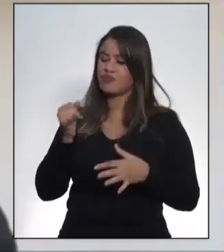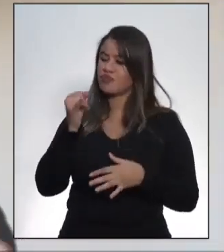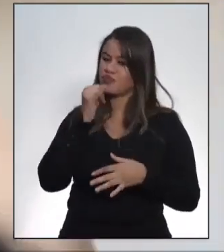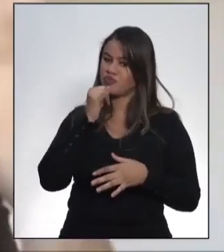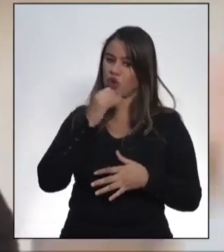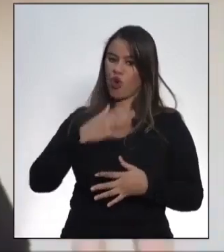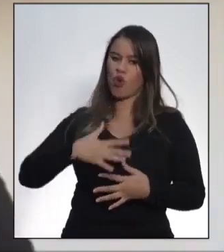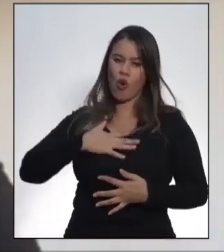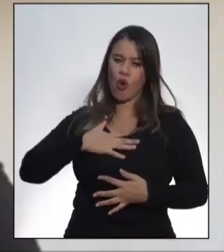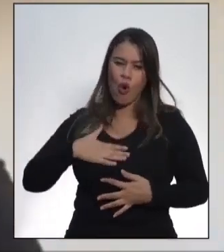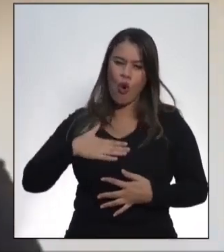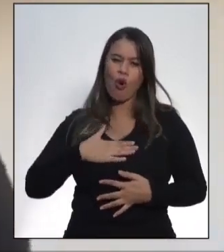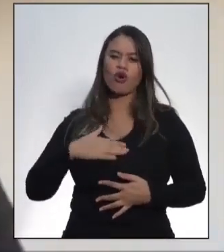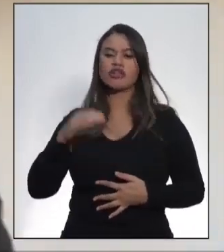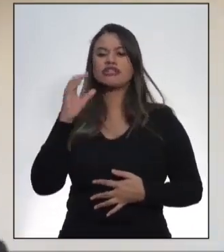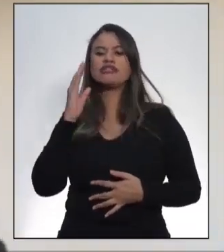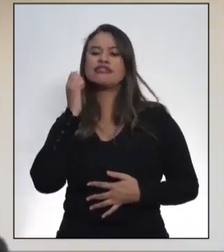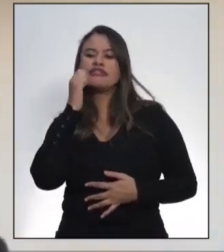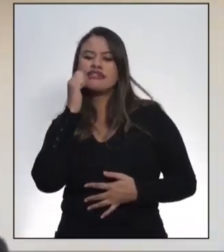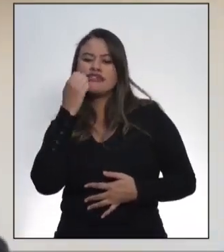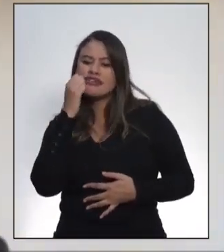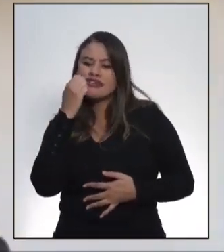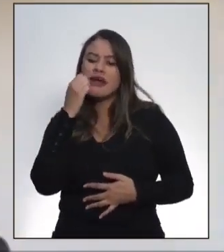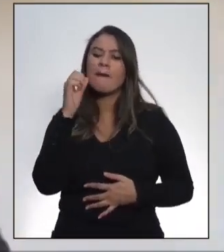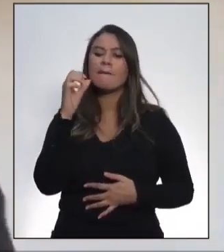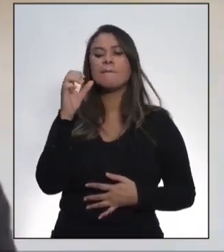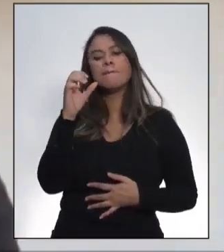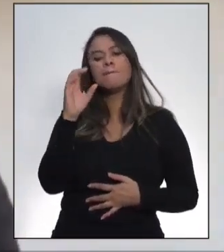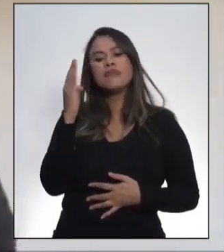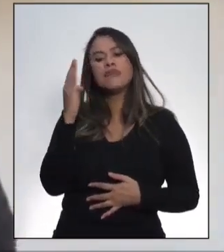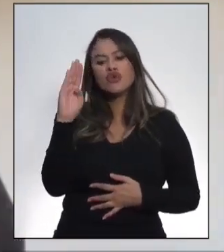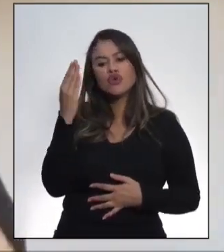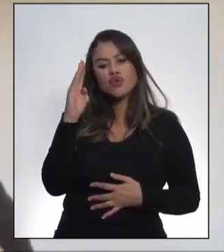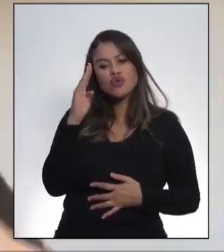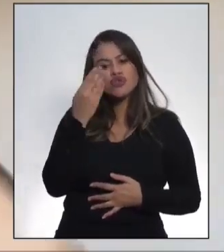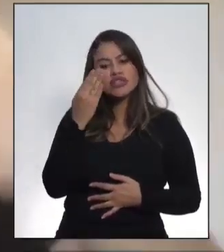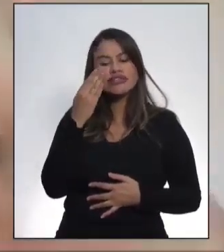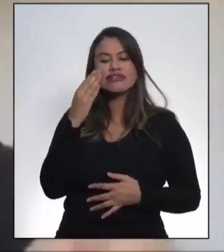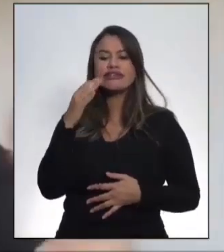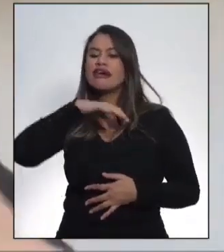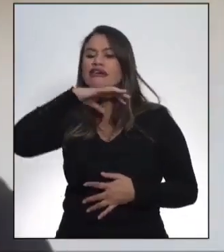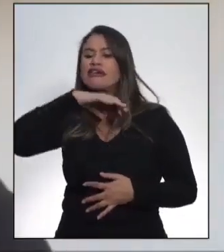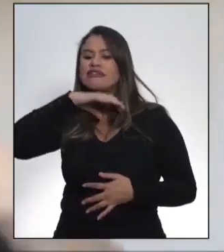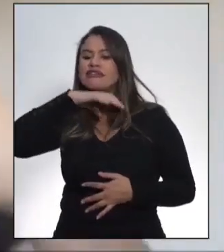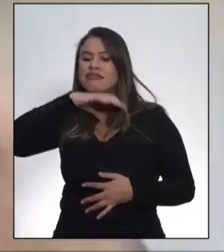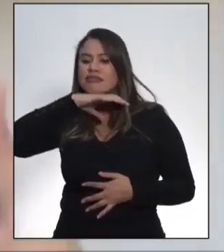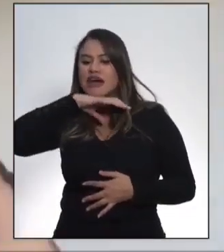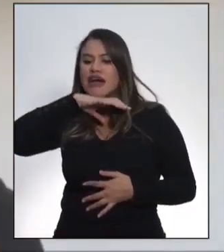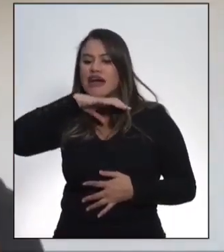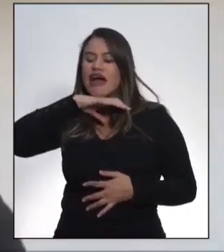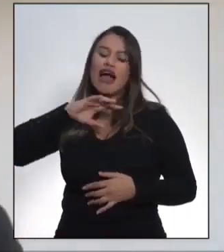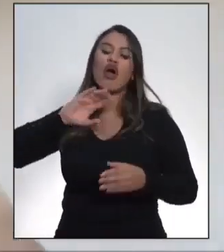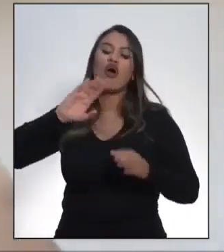ciências, gosta de biologia e gosta de animais, é natural que você tenha propósito,